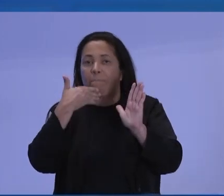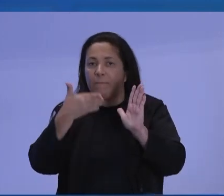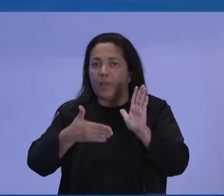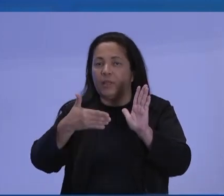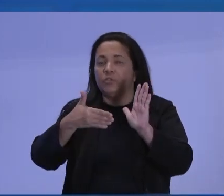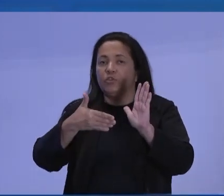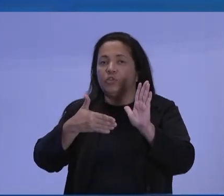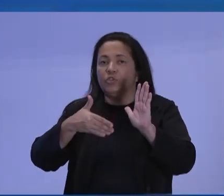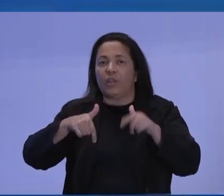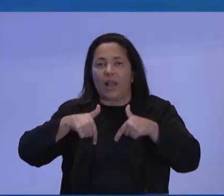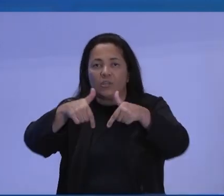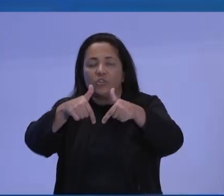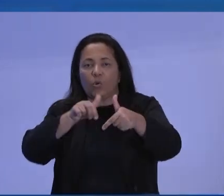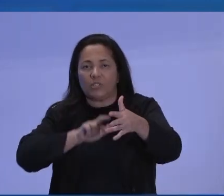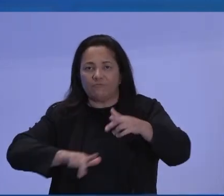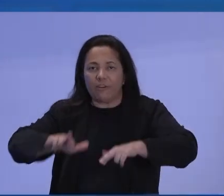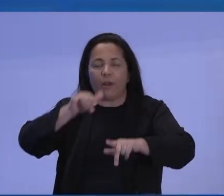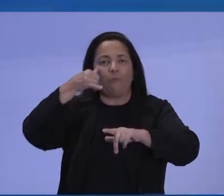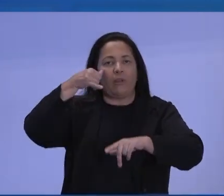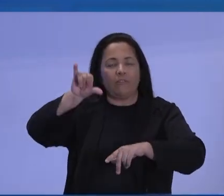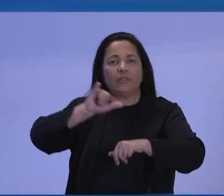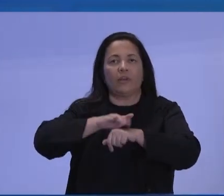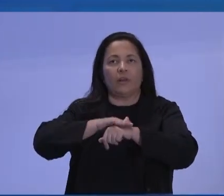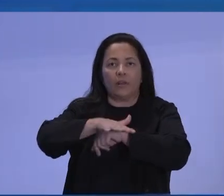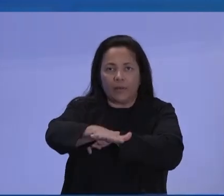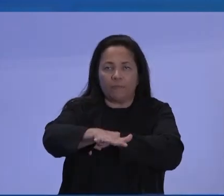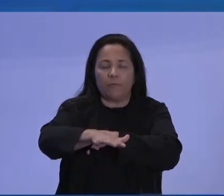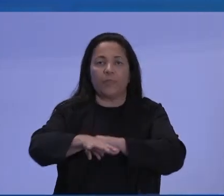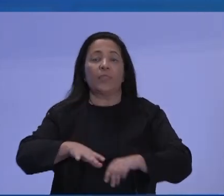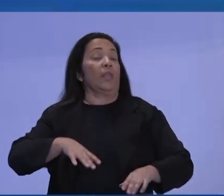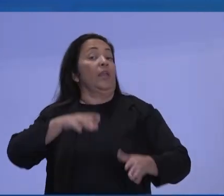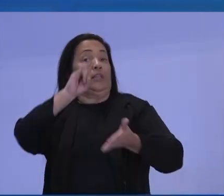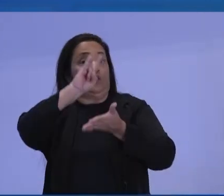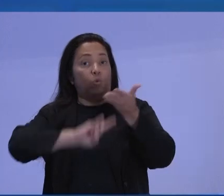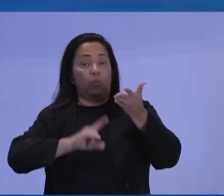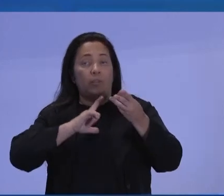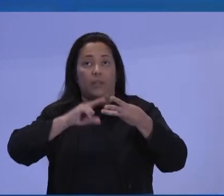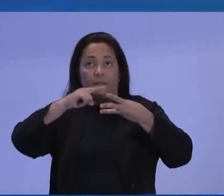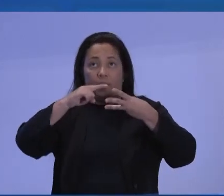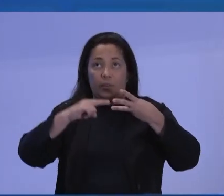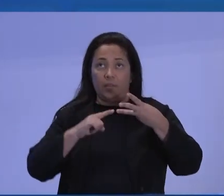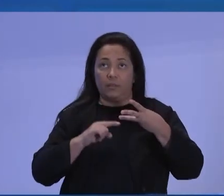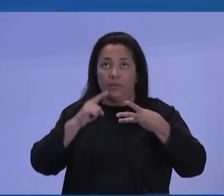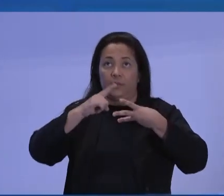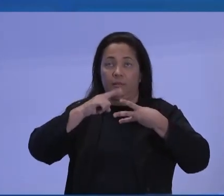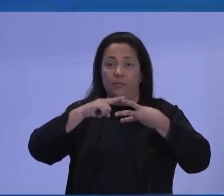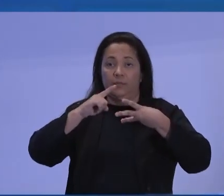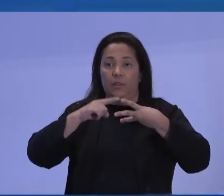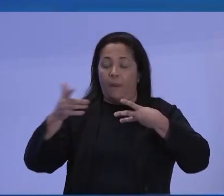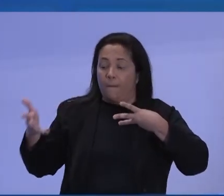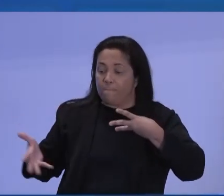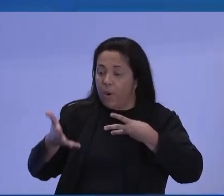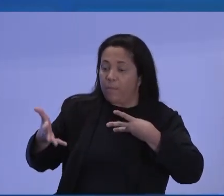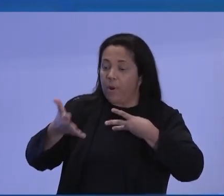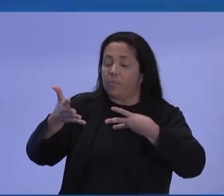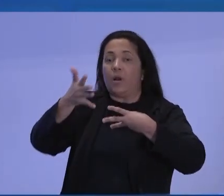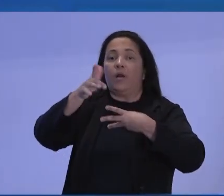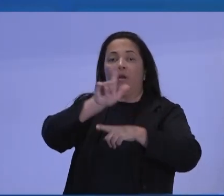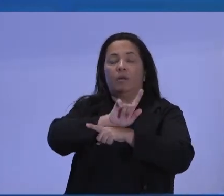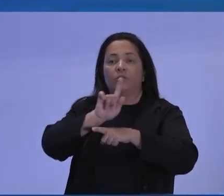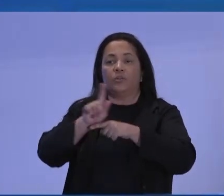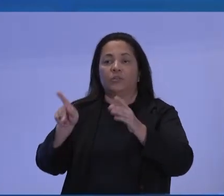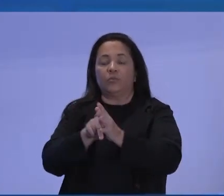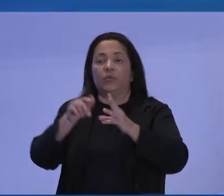Então, basicamente, o plano é composto por 3 pilares. O pilar 1, que visa fortalecer a gestão do programa,